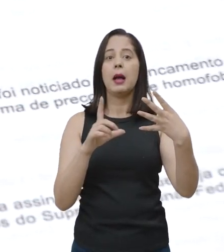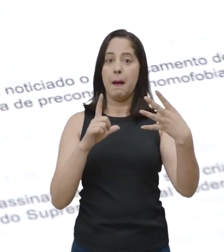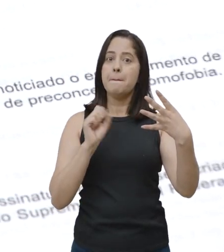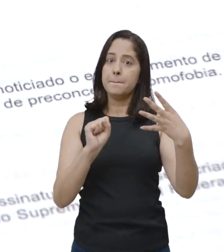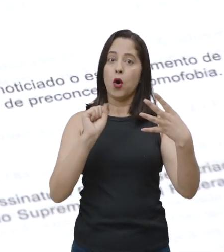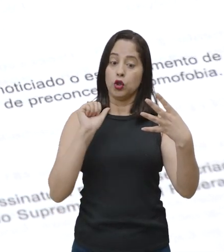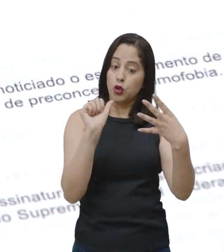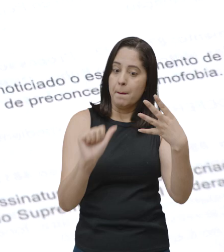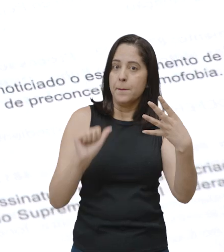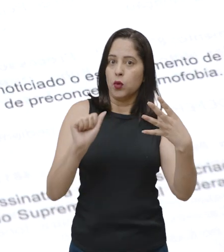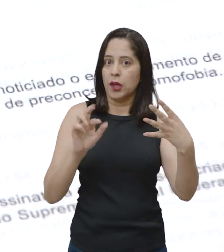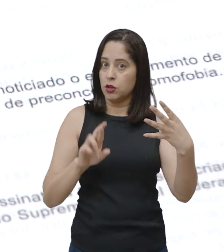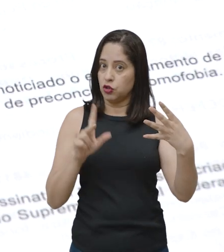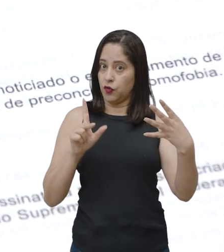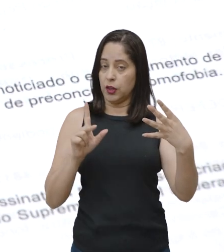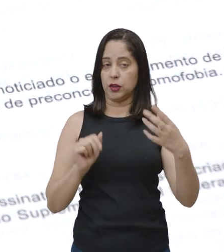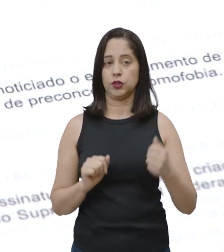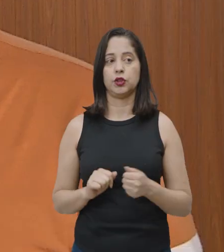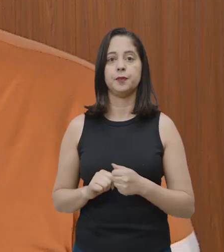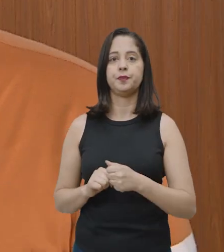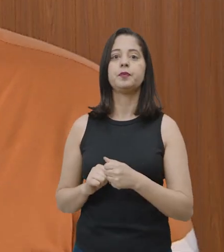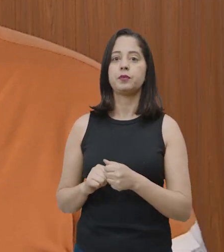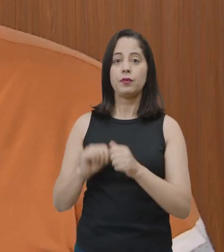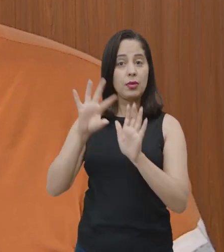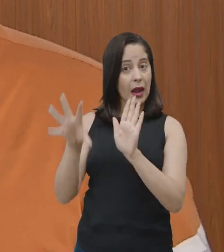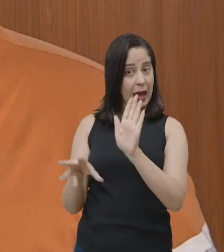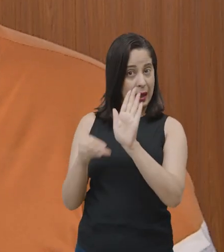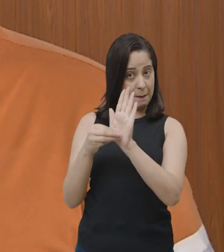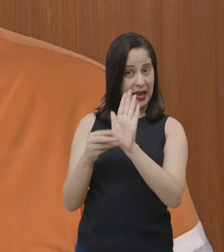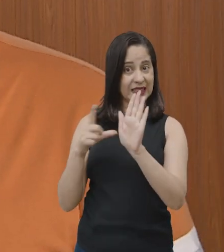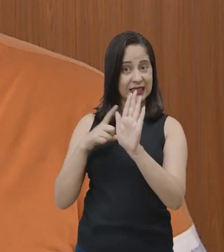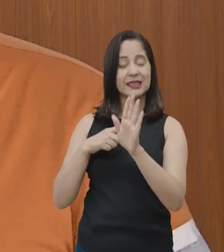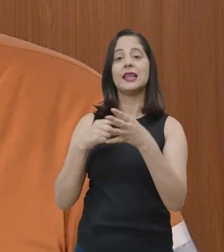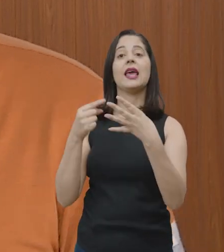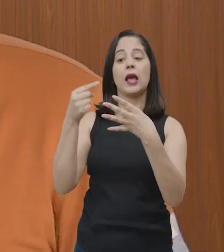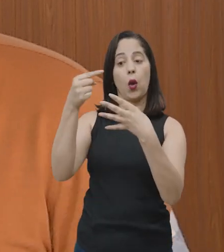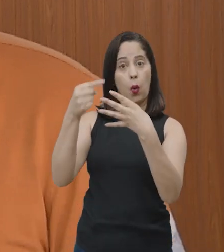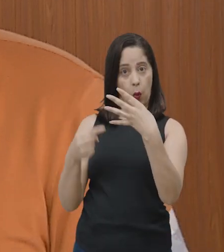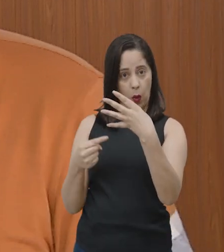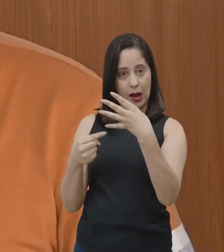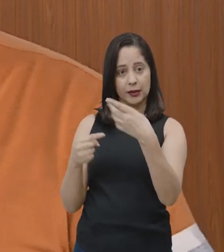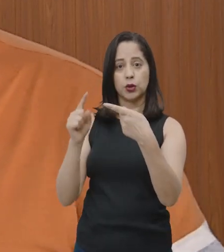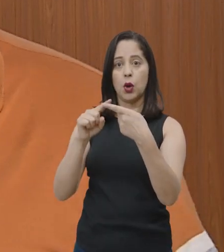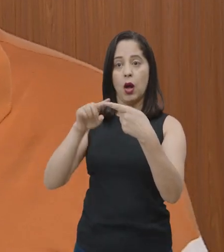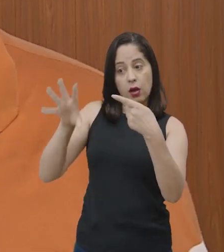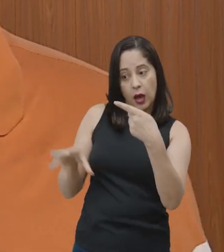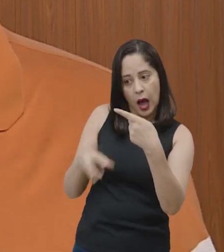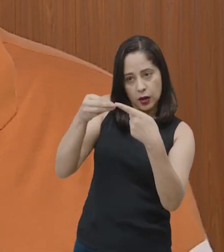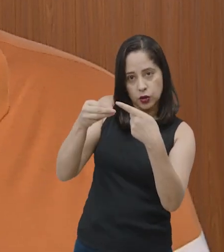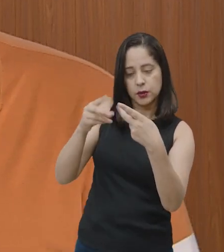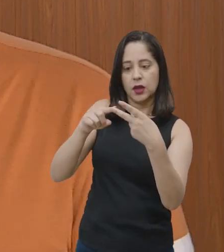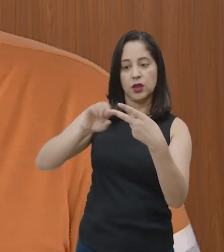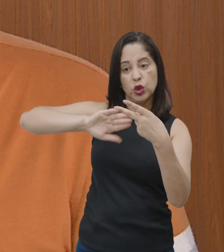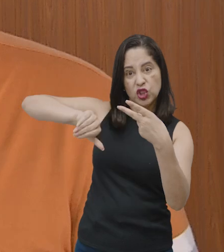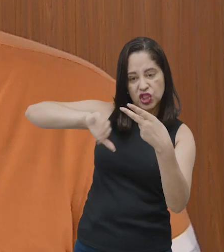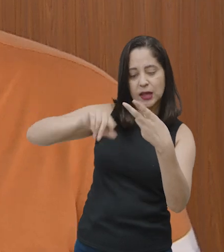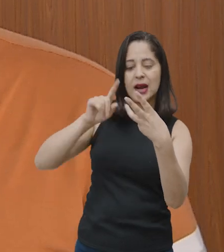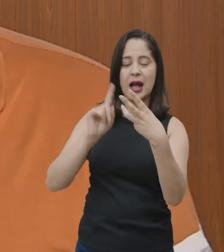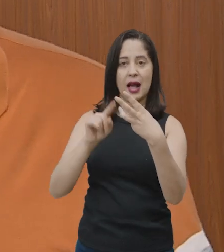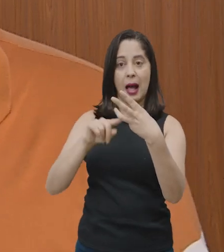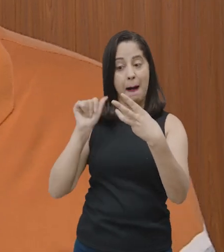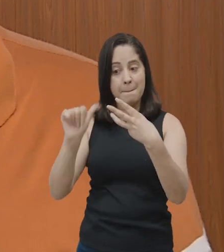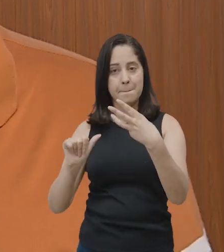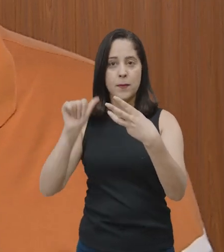alteração em um quesito diferente do projeto. A emenda, geralmente, ela vai ser de natureza aditiva,